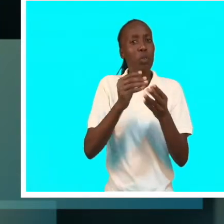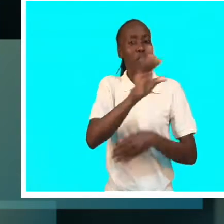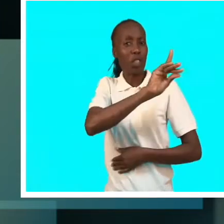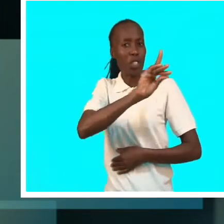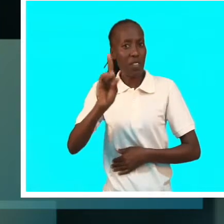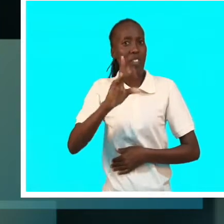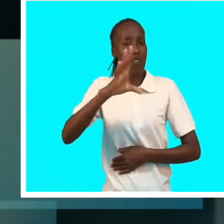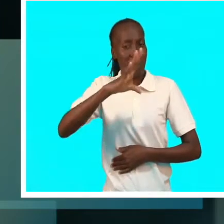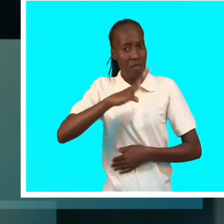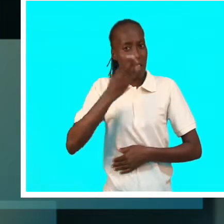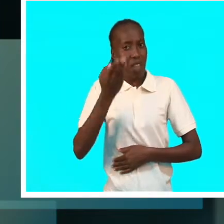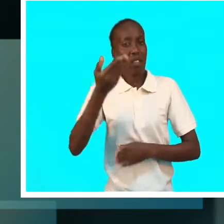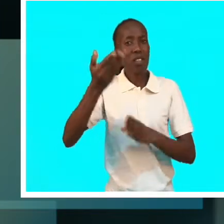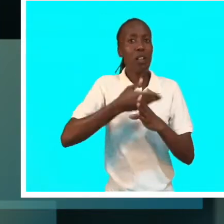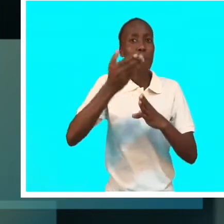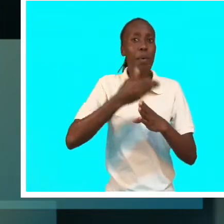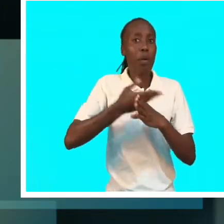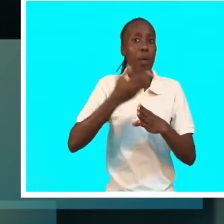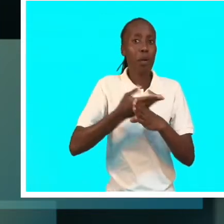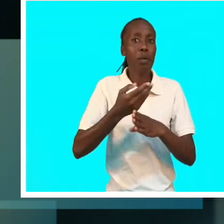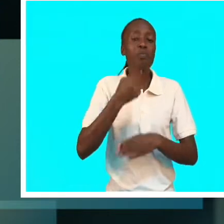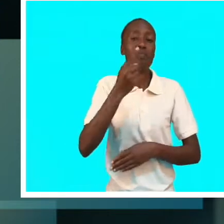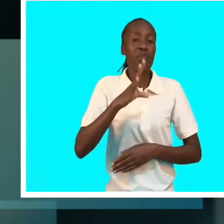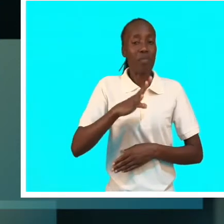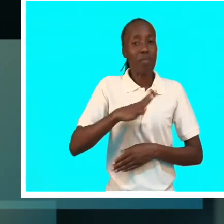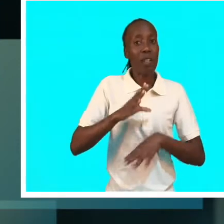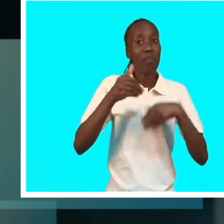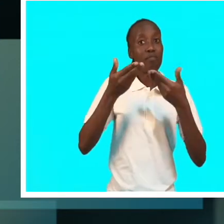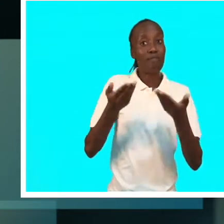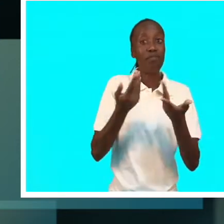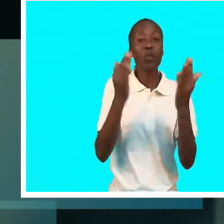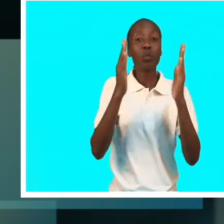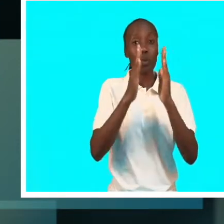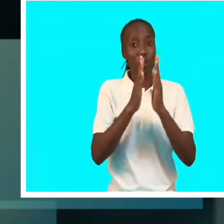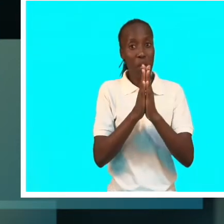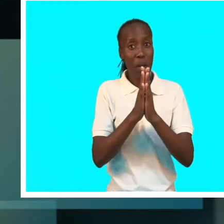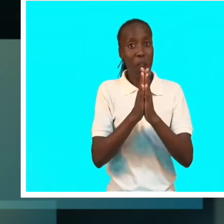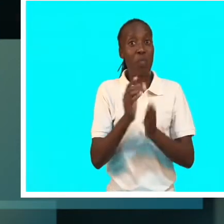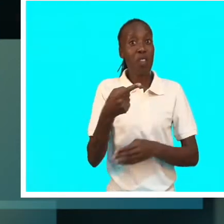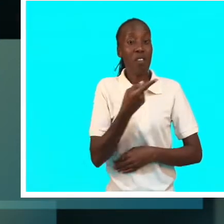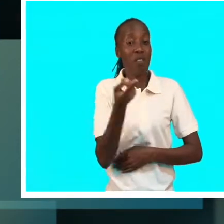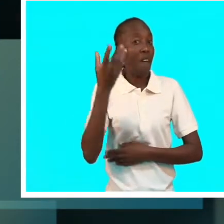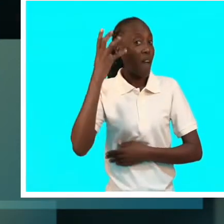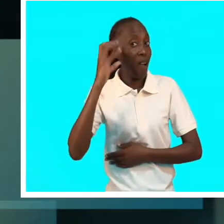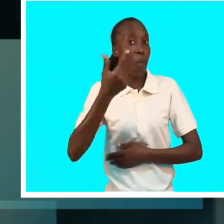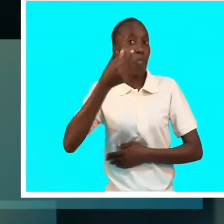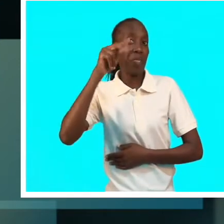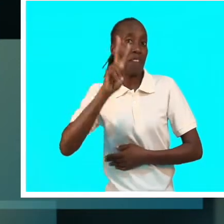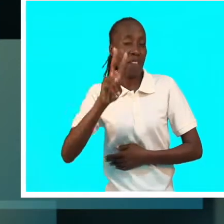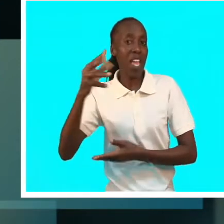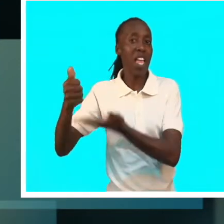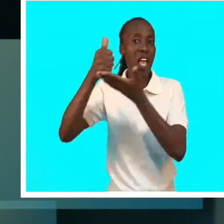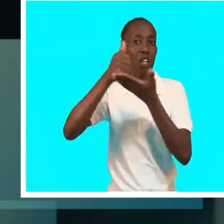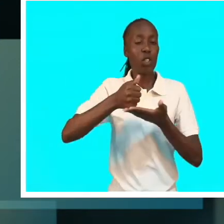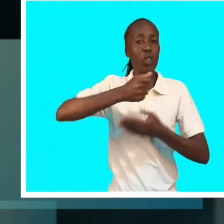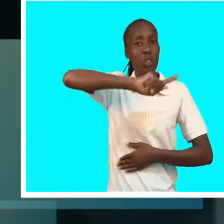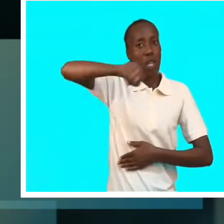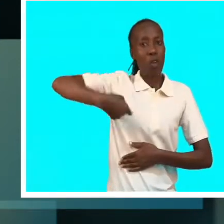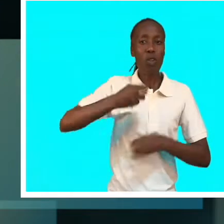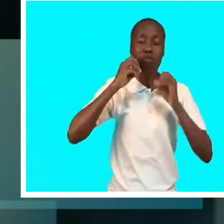também é para pessoas com deficiência. E estamos a ver nos na prática, sobretudo agradecemos também os órgãos de comunicação